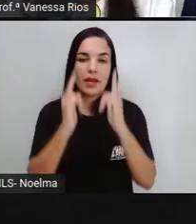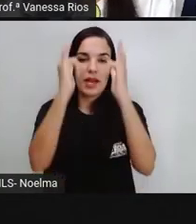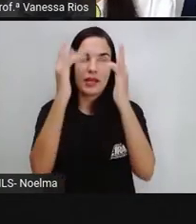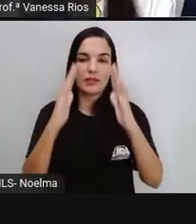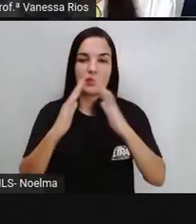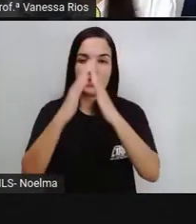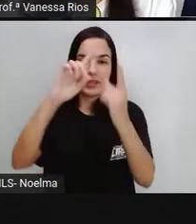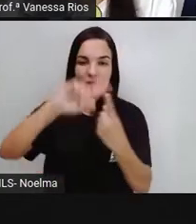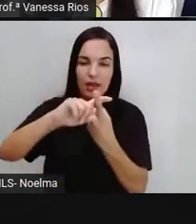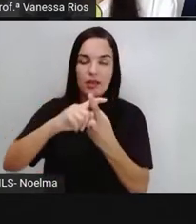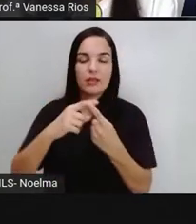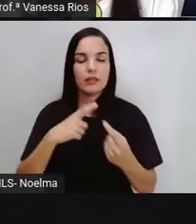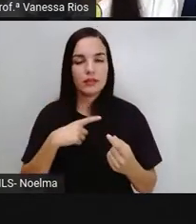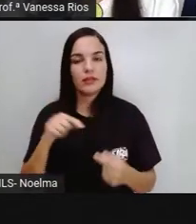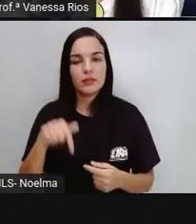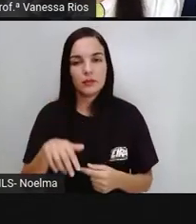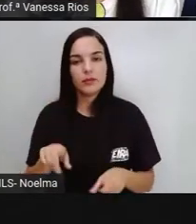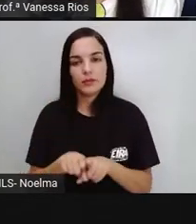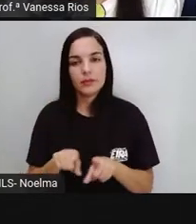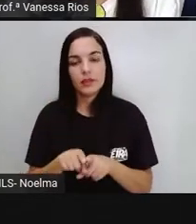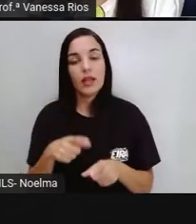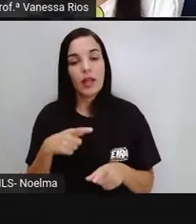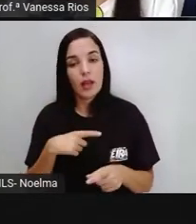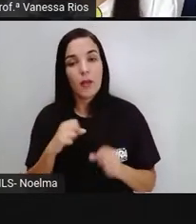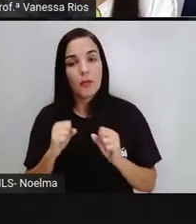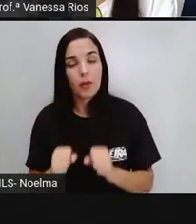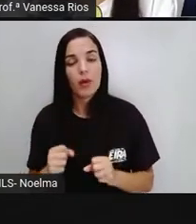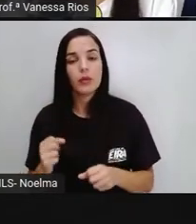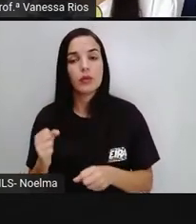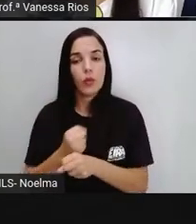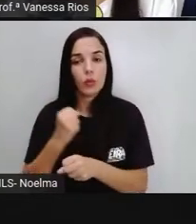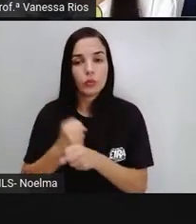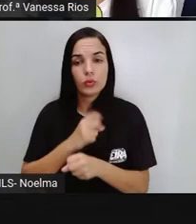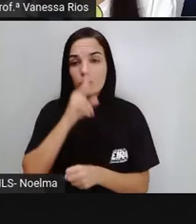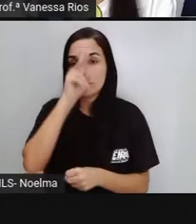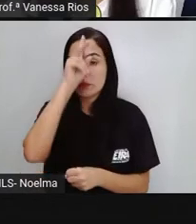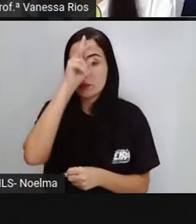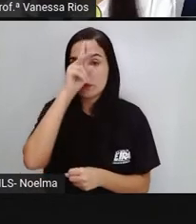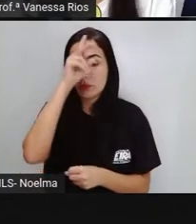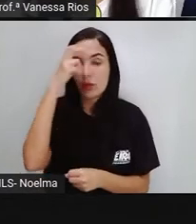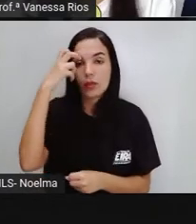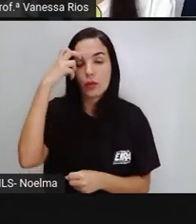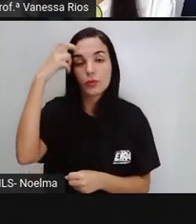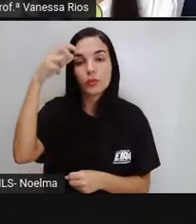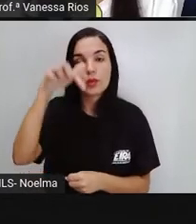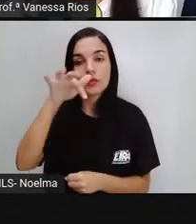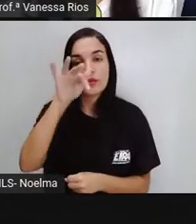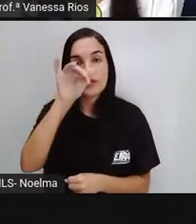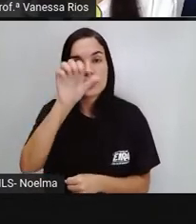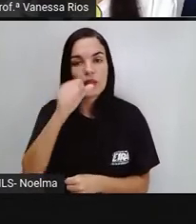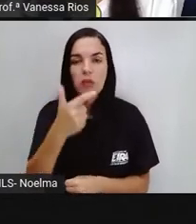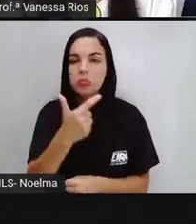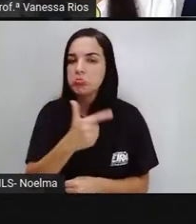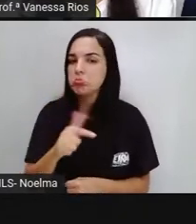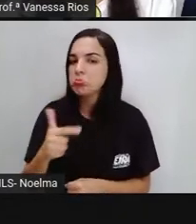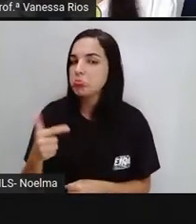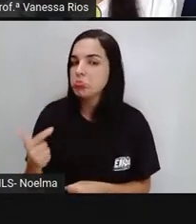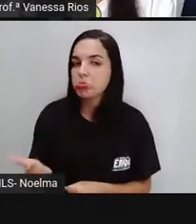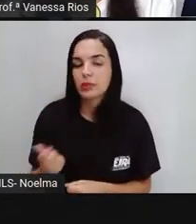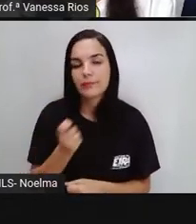aqui em nossa cidade, fazem parte da construção histórica e cultural de Feira de Santana. Não existem